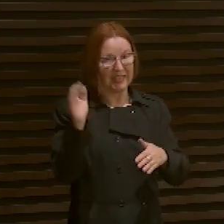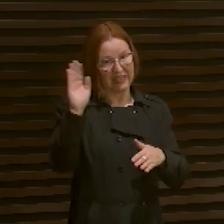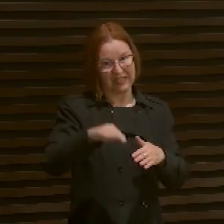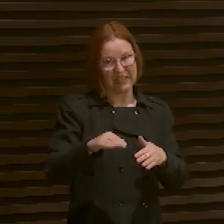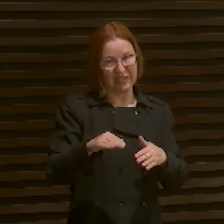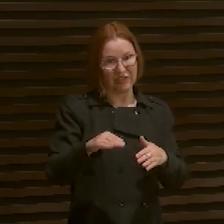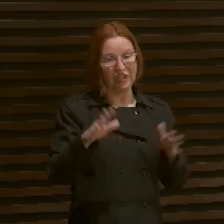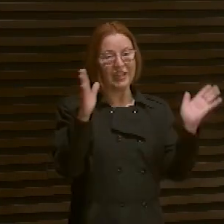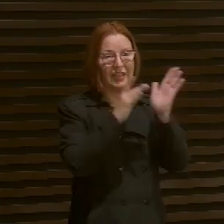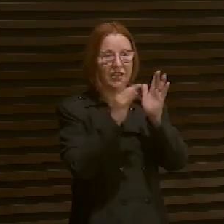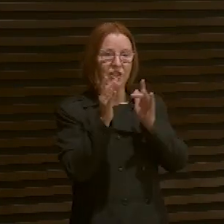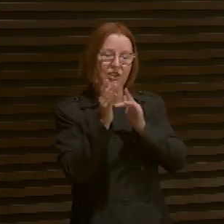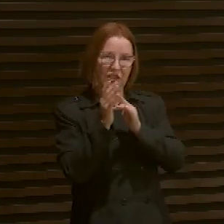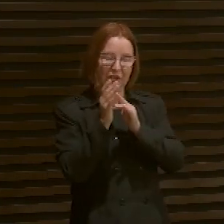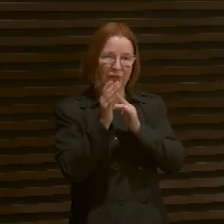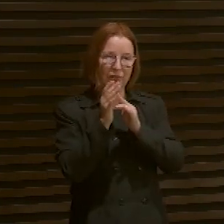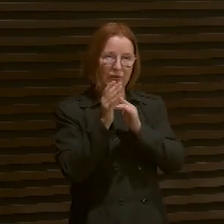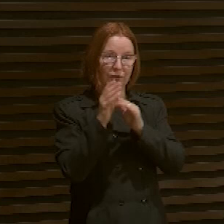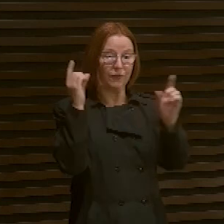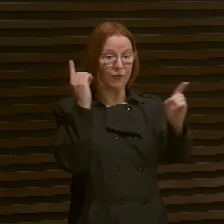quarta vigília, era pelo menos 3 da manhã.